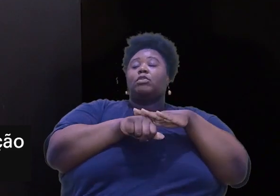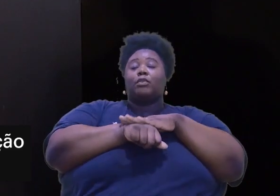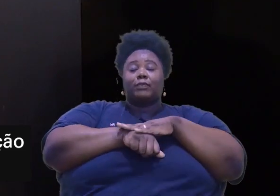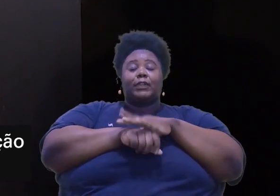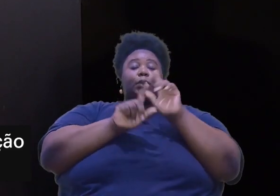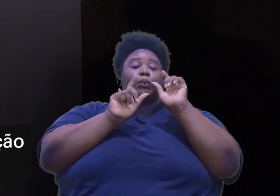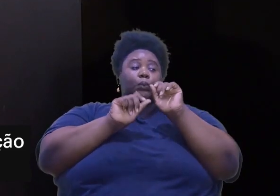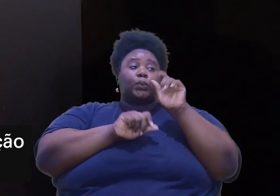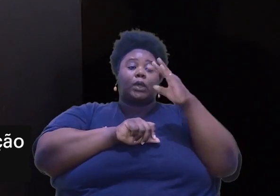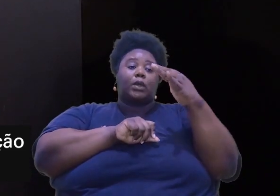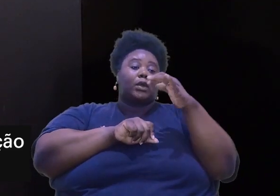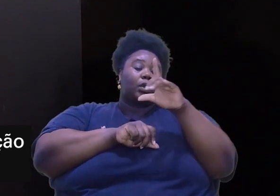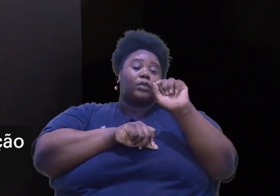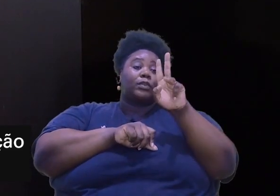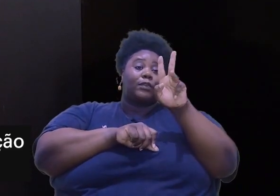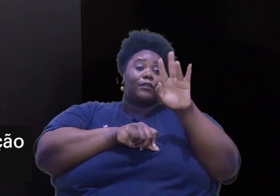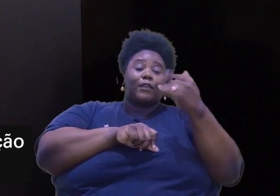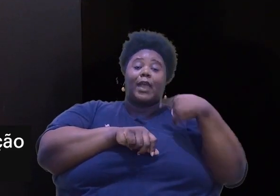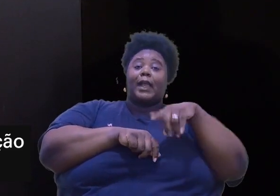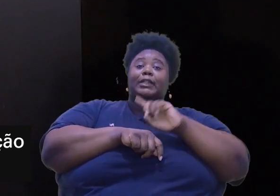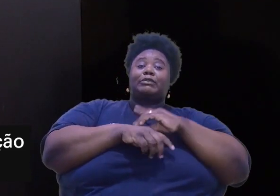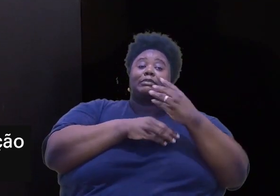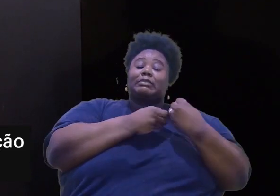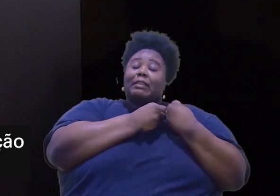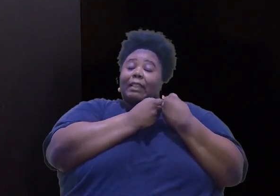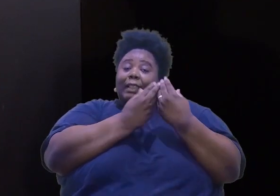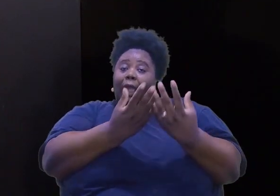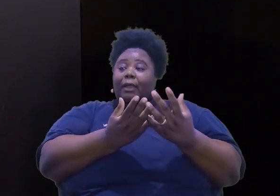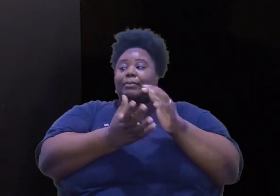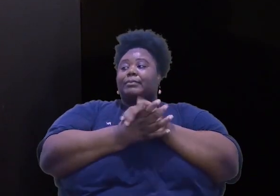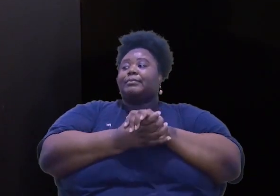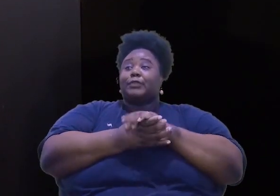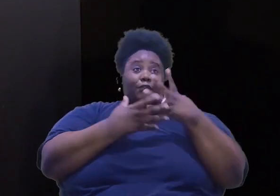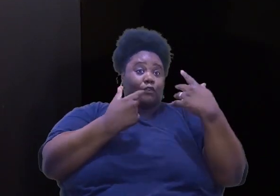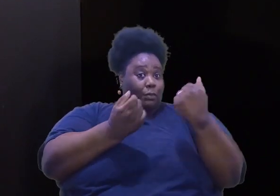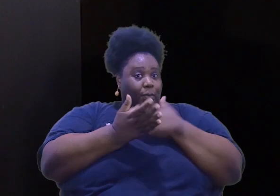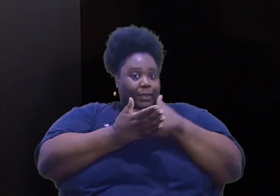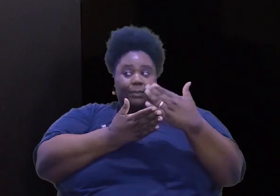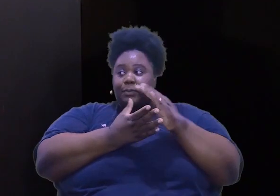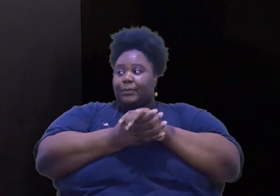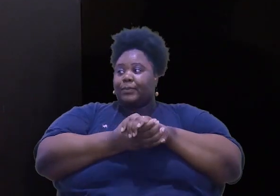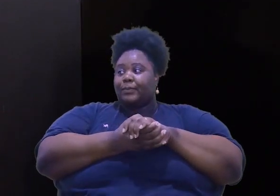que Conceição vai nos presentear. Vamos começar?